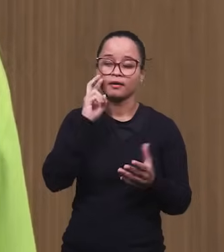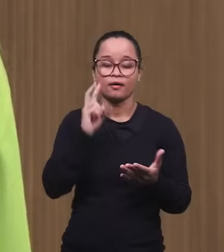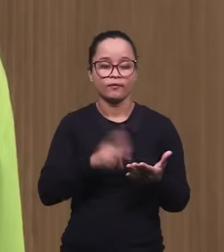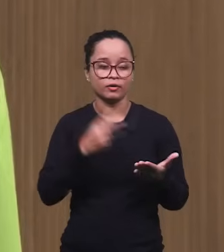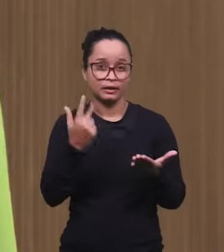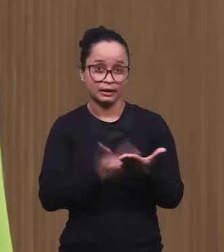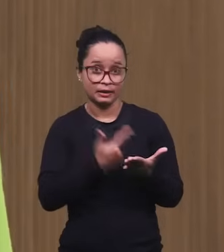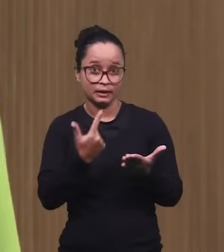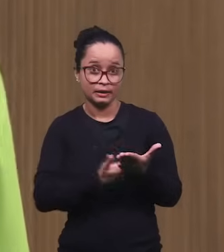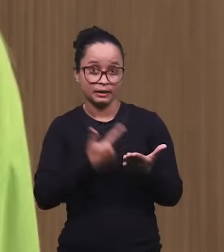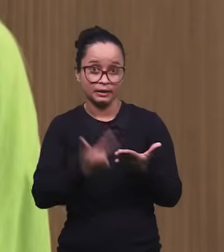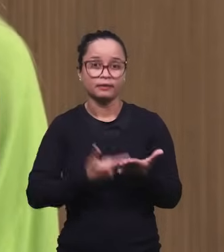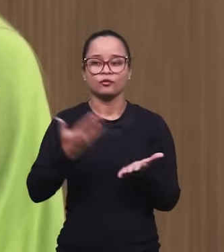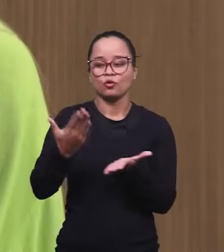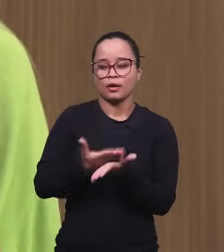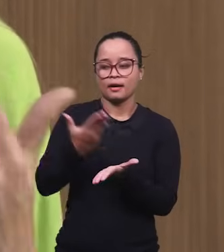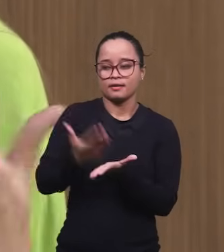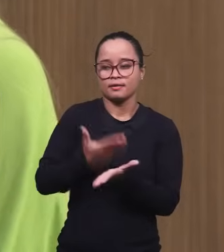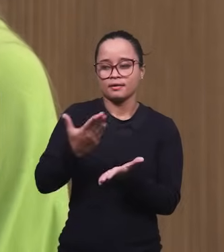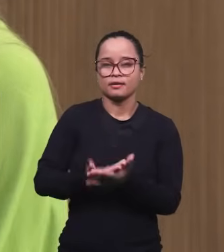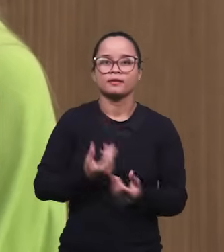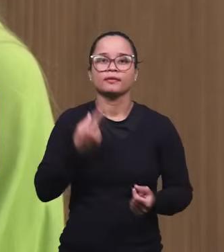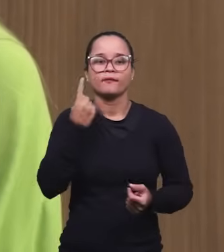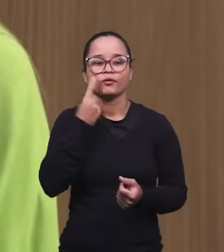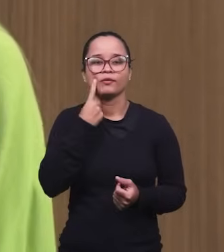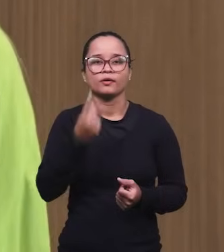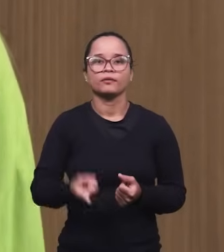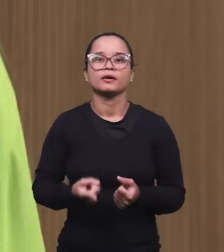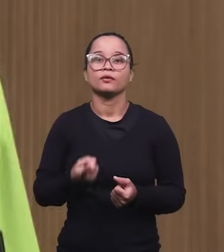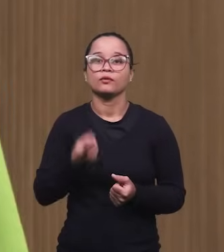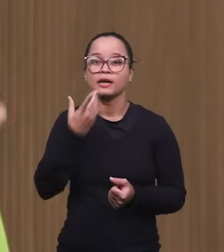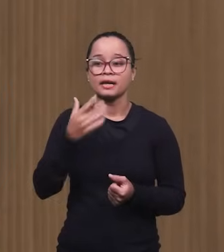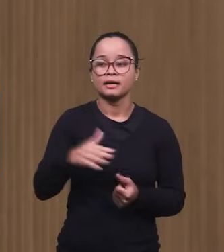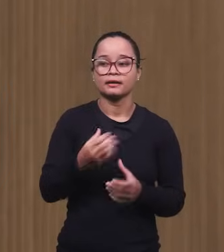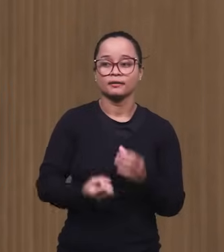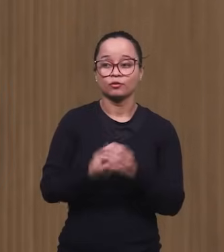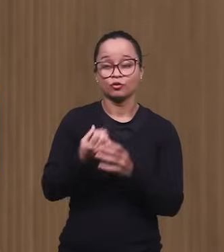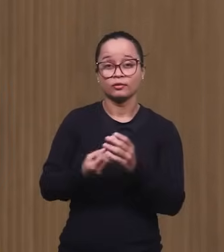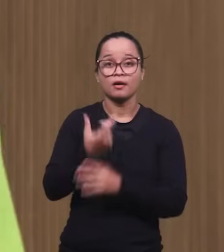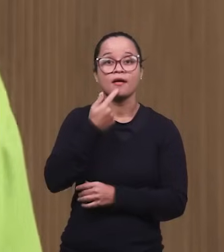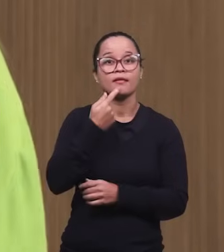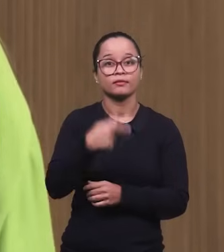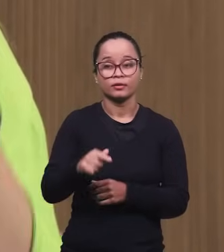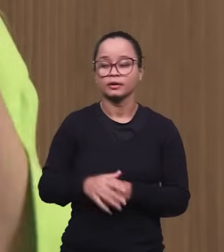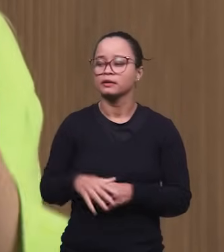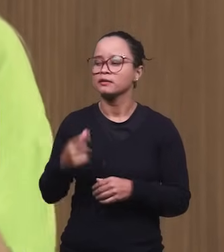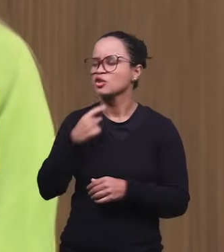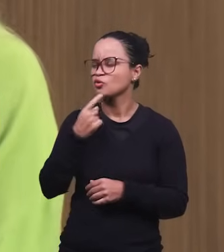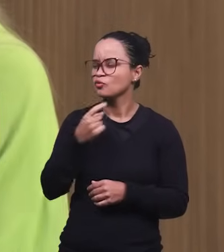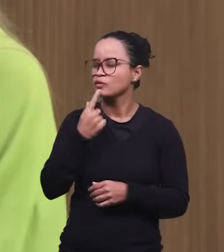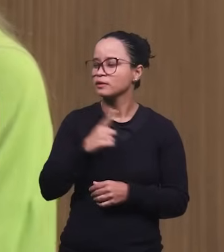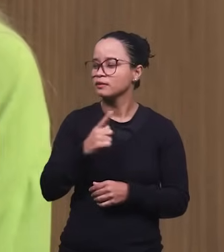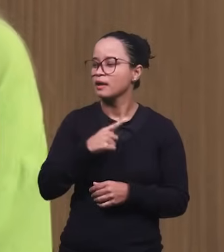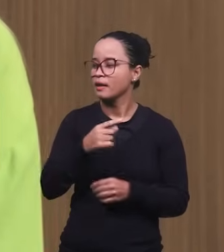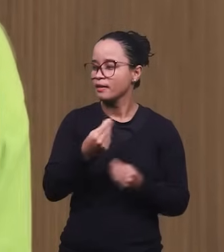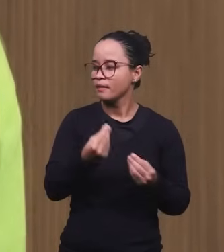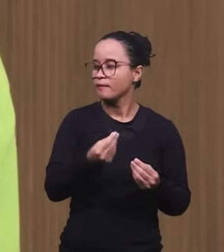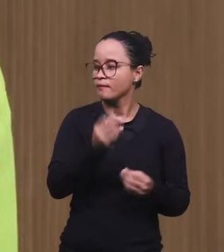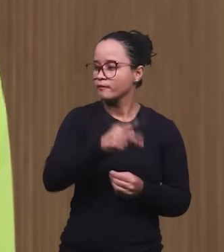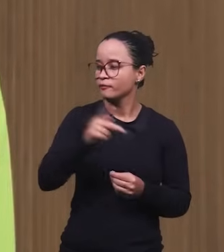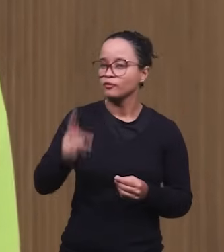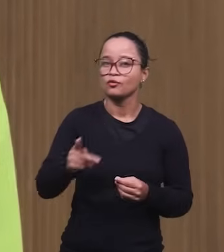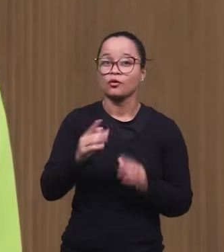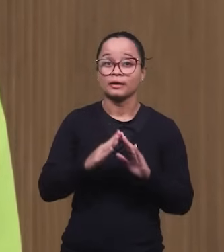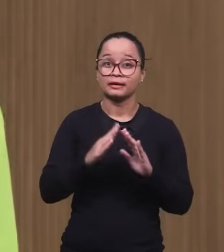livros, olha os cadernos, vê o que a criança produziu durante a semana, ficou alguma dúvida? Se você tem dúvida, leva para o seu professor na sala